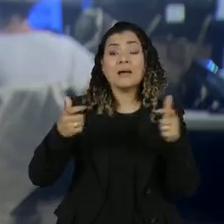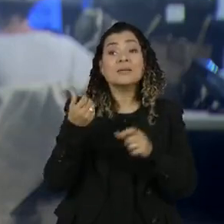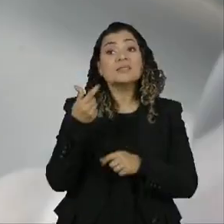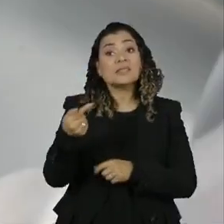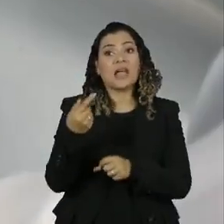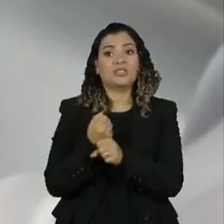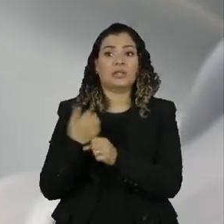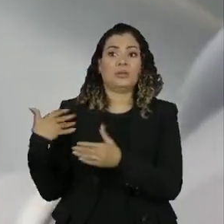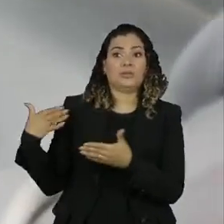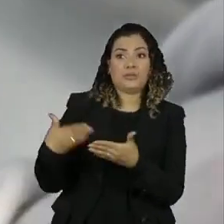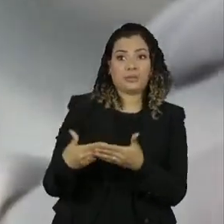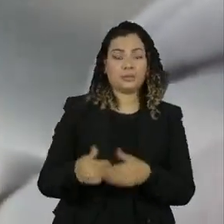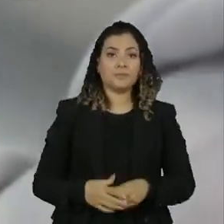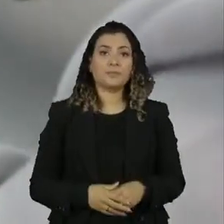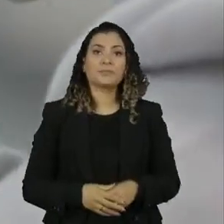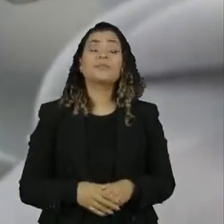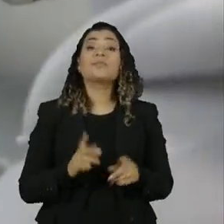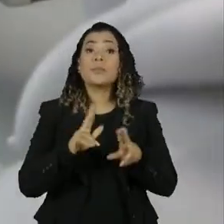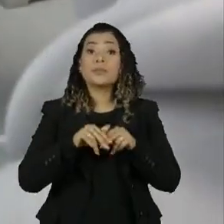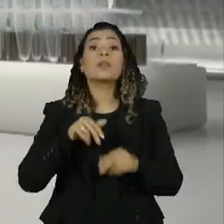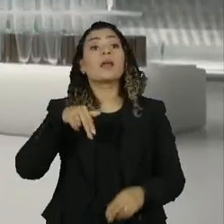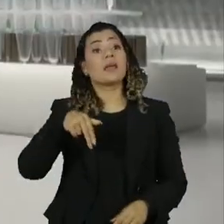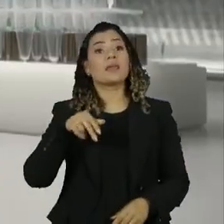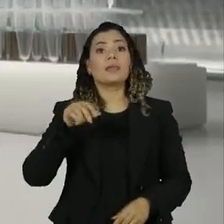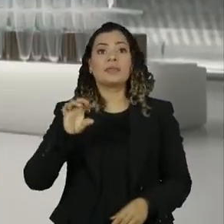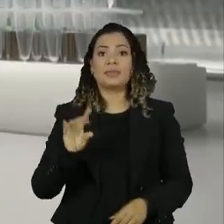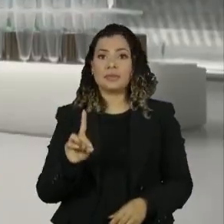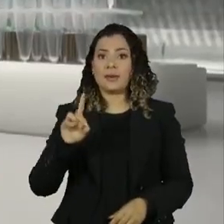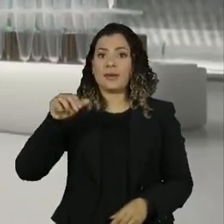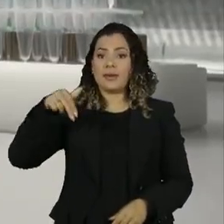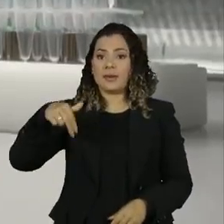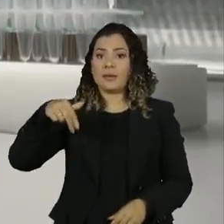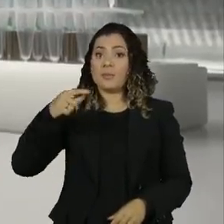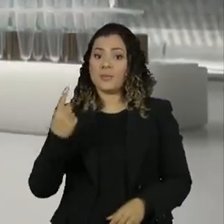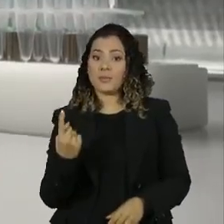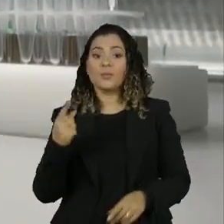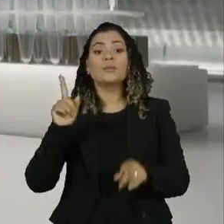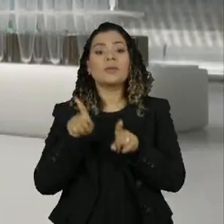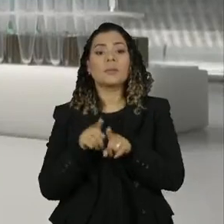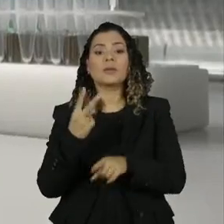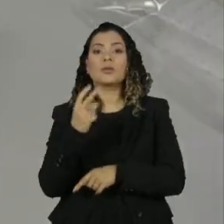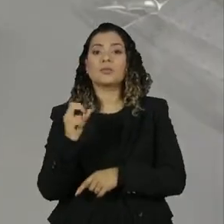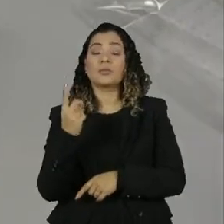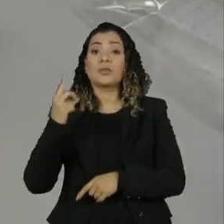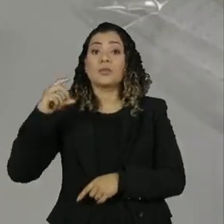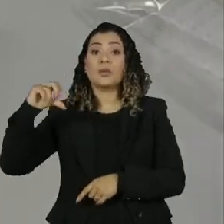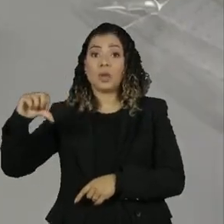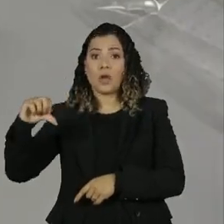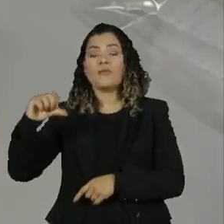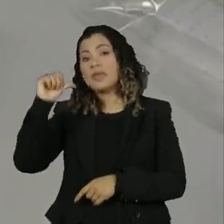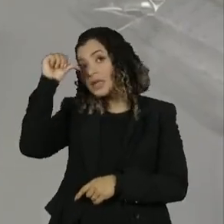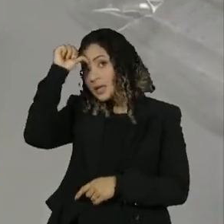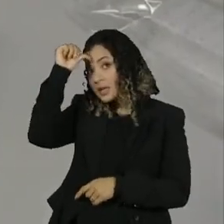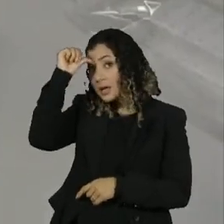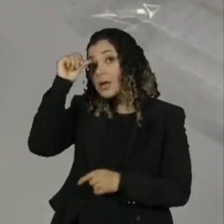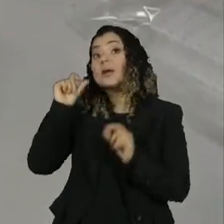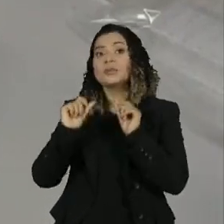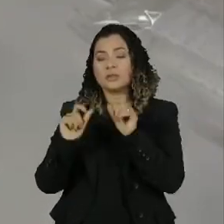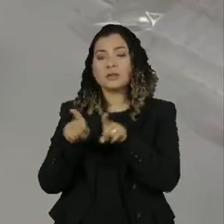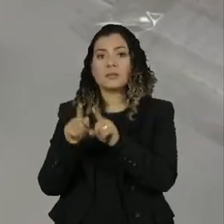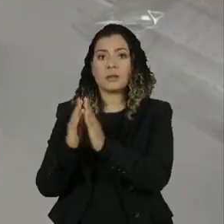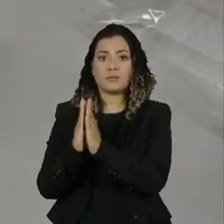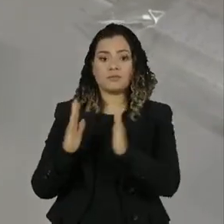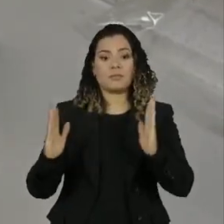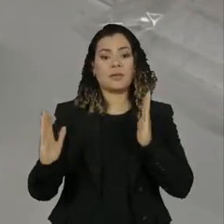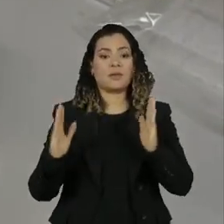anos a enzima ndm1 foi isolada pela primeira vez em 2009 na Índia e desde então já provocou os surtos naquele